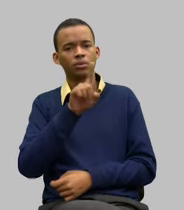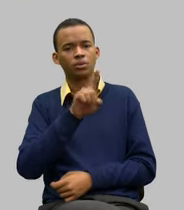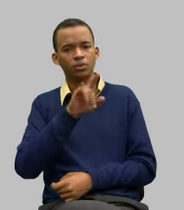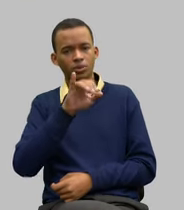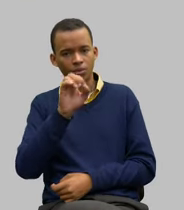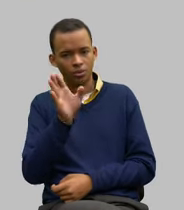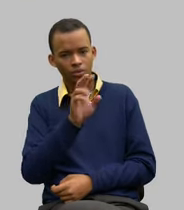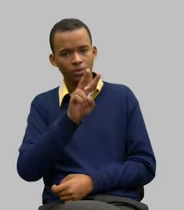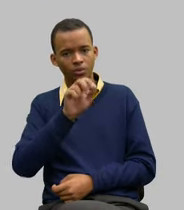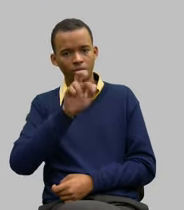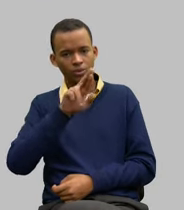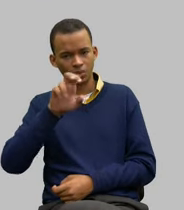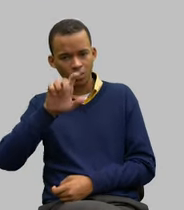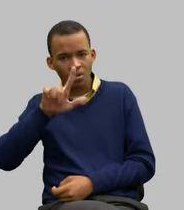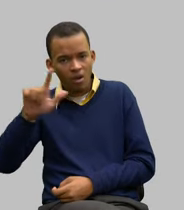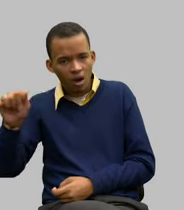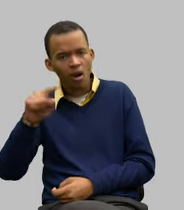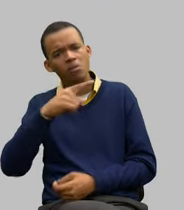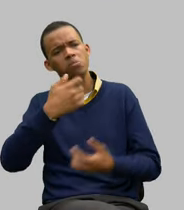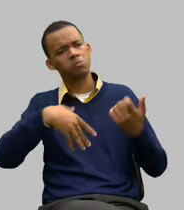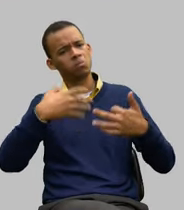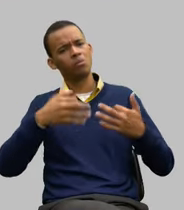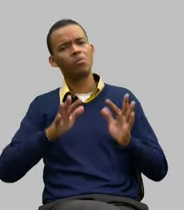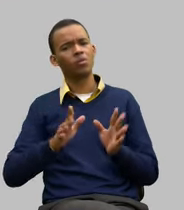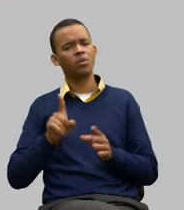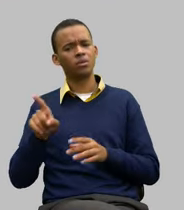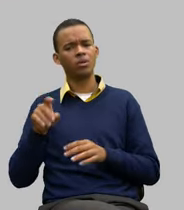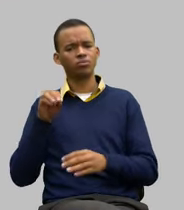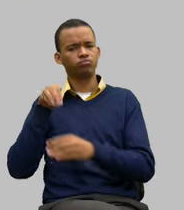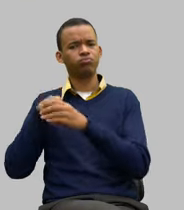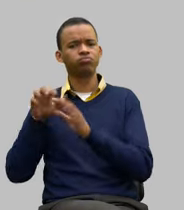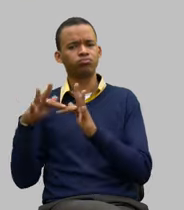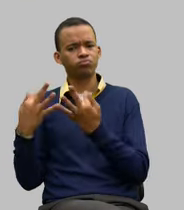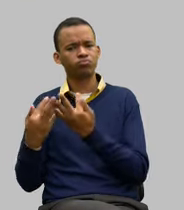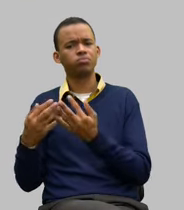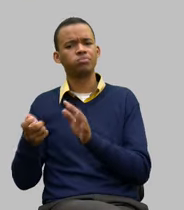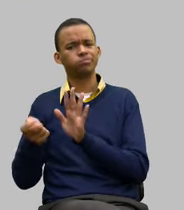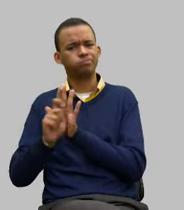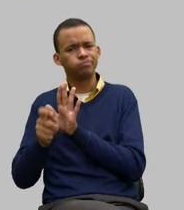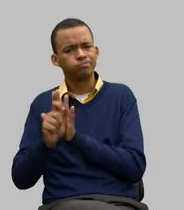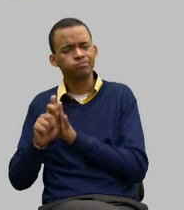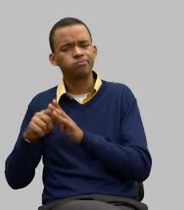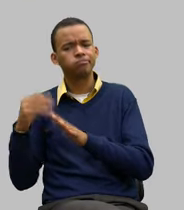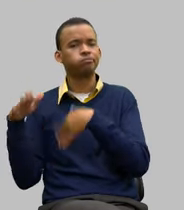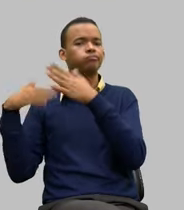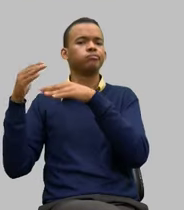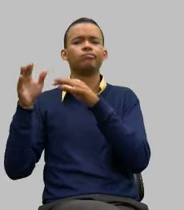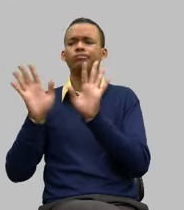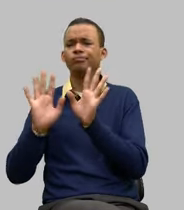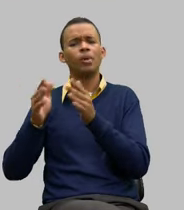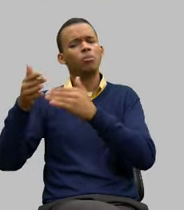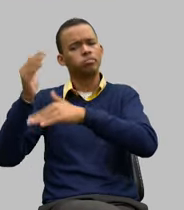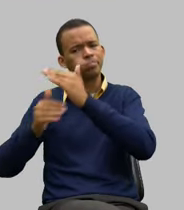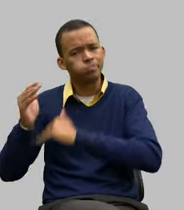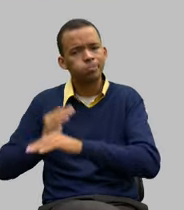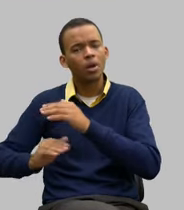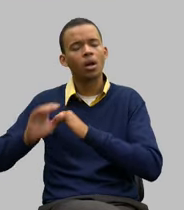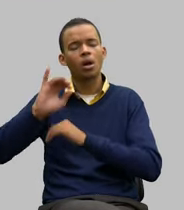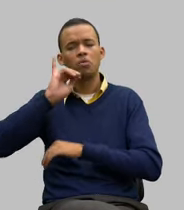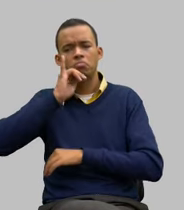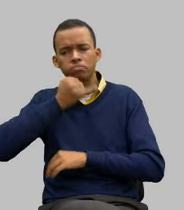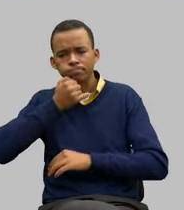família aonde a droga entrou que a família progrediu e cresceu é a desavença é a tristeza a